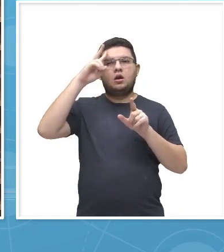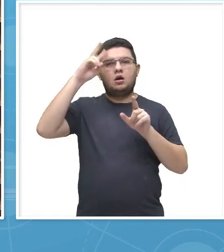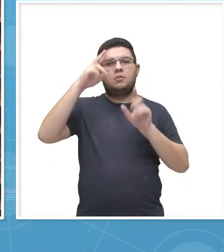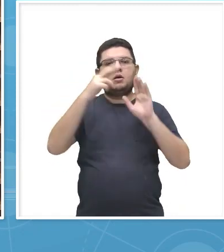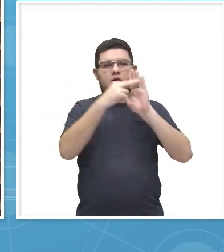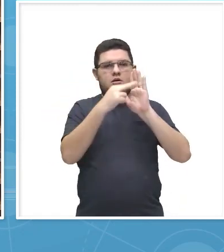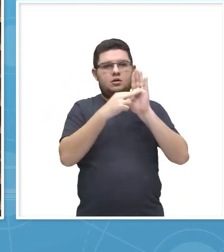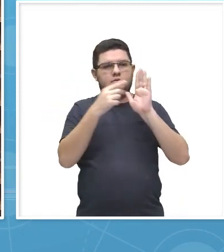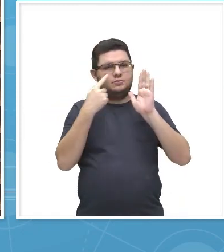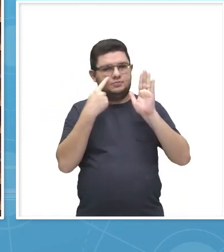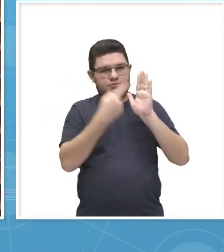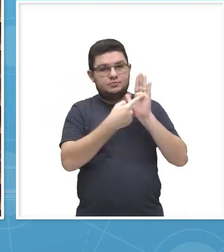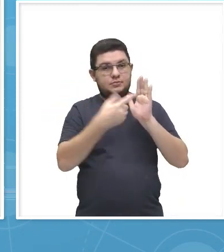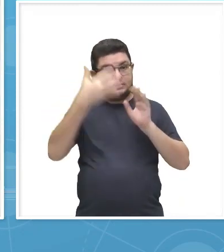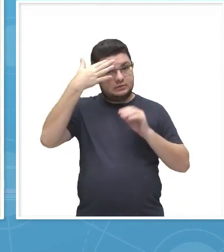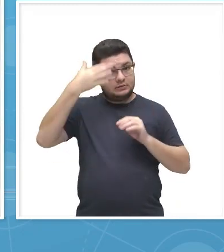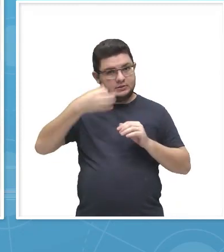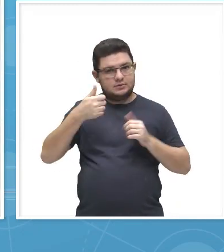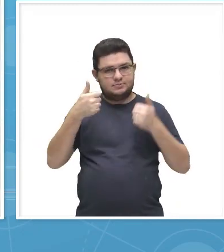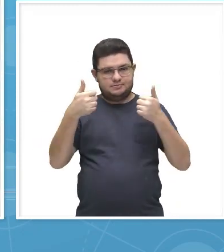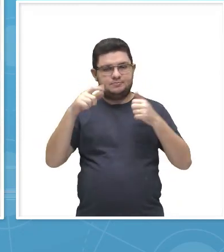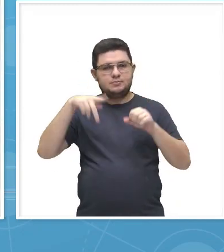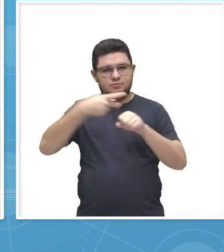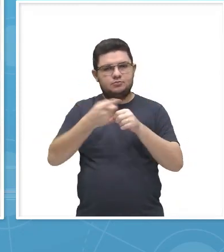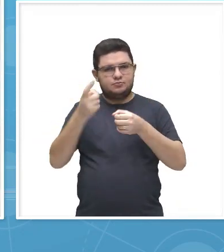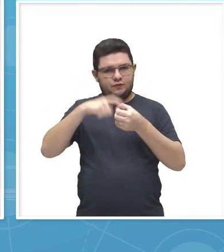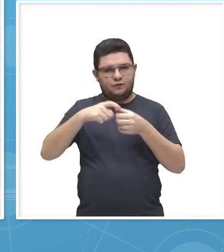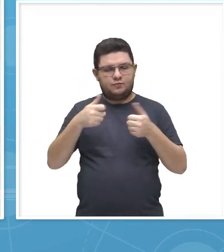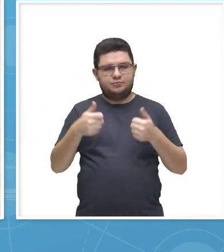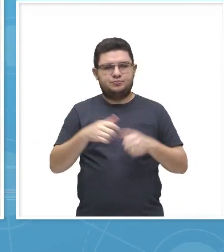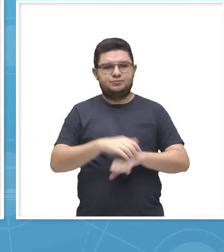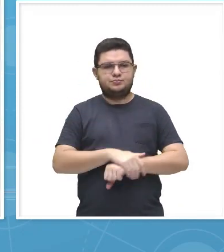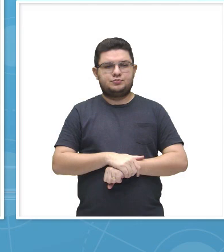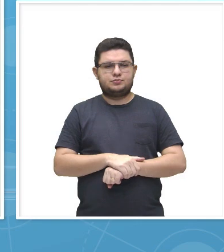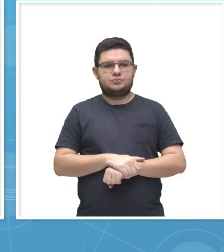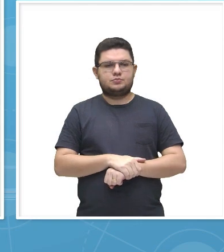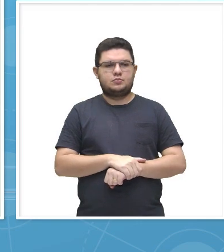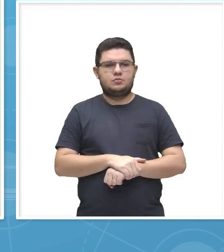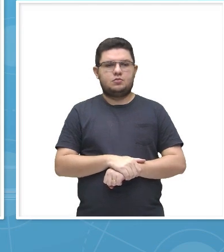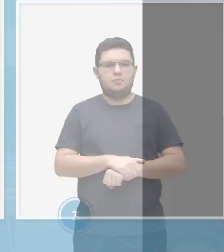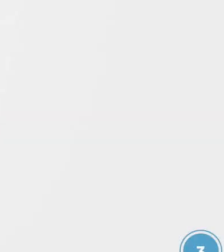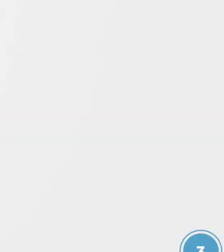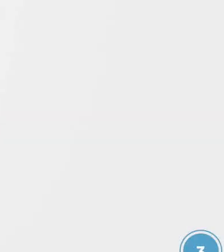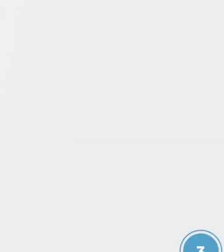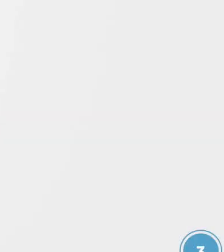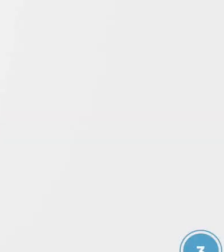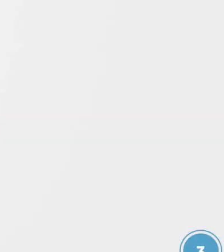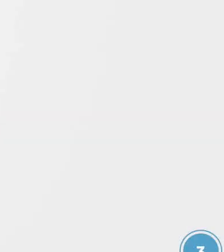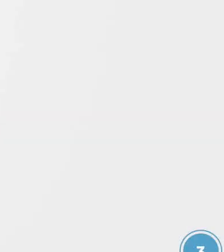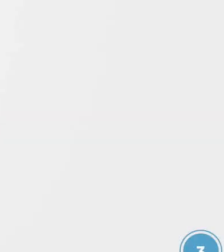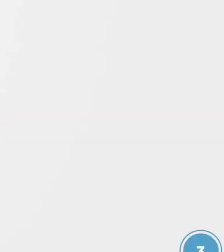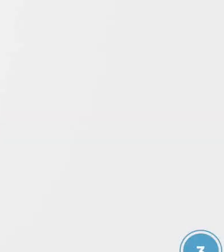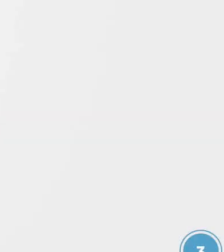certeza na sua resposta então até daqui a pouquinho E aí E aí E aí